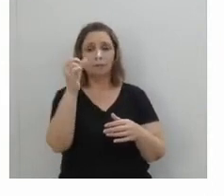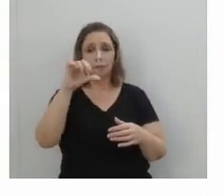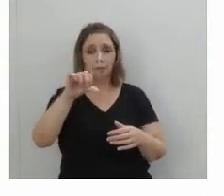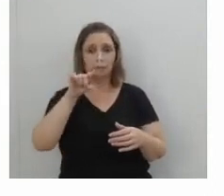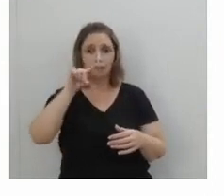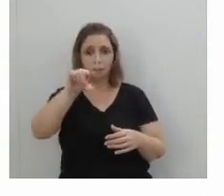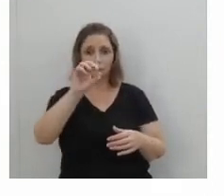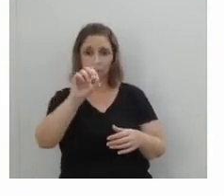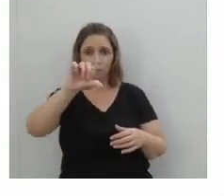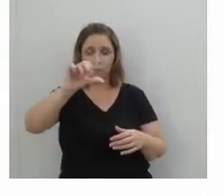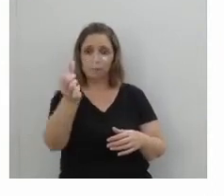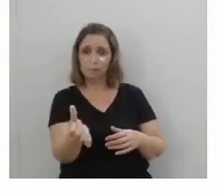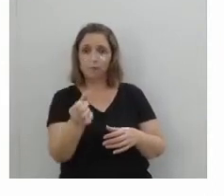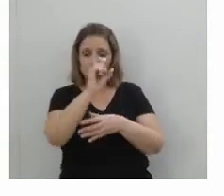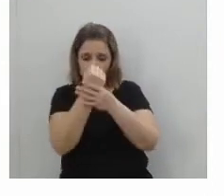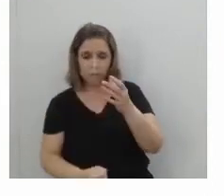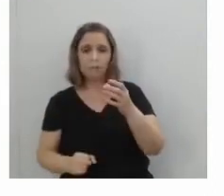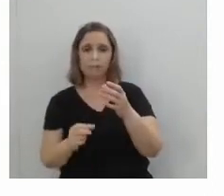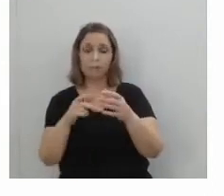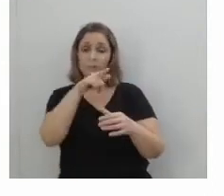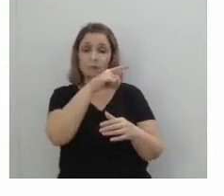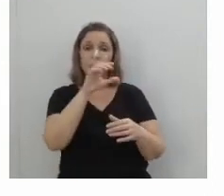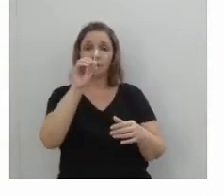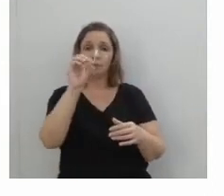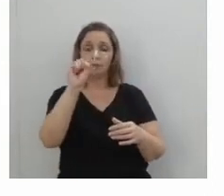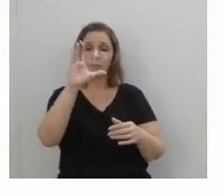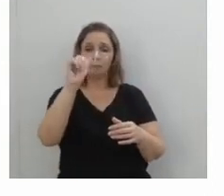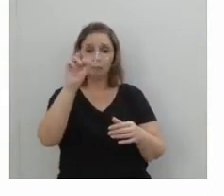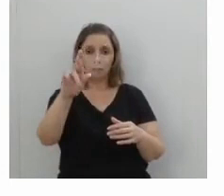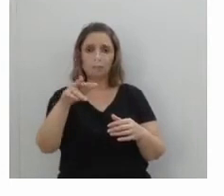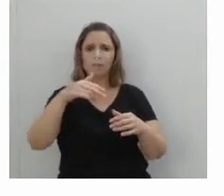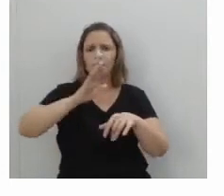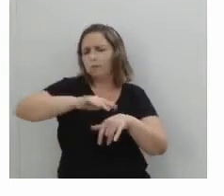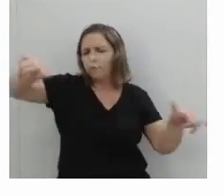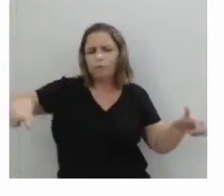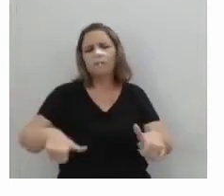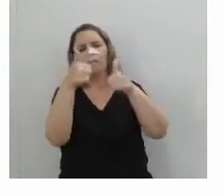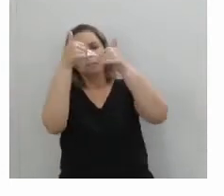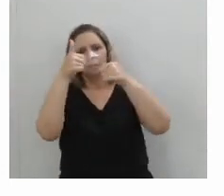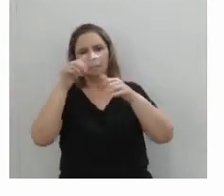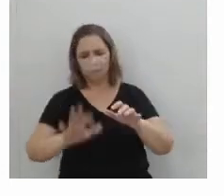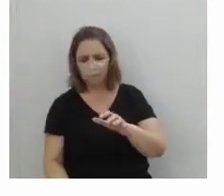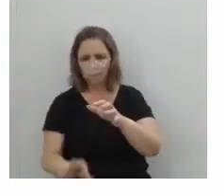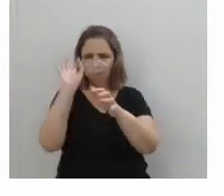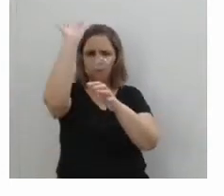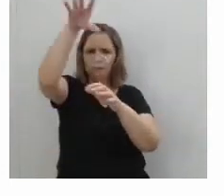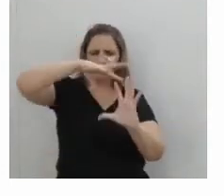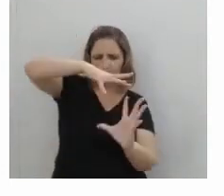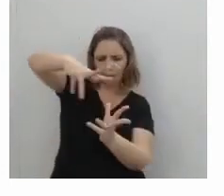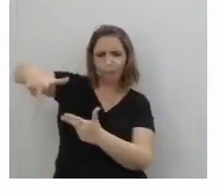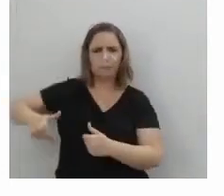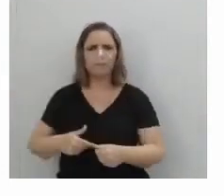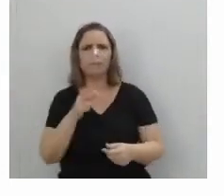8 edições que esteve em quadra. Ele é considerado um dos maiores jogadores de basquete do mundo. Dá